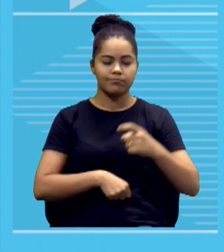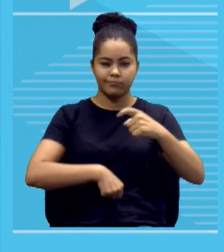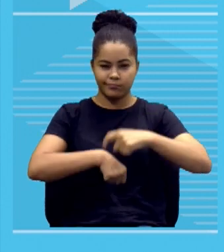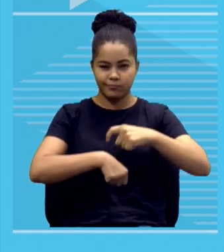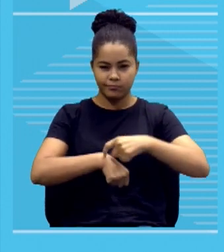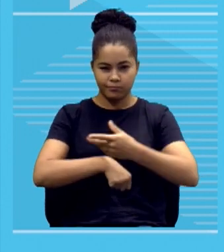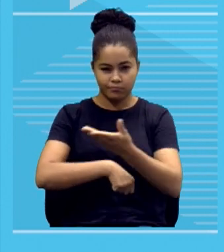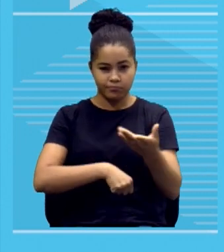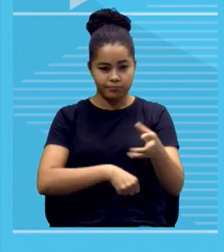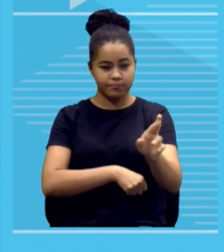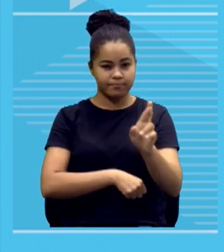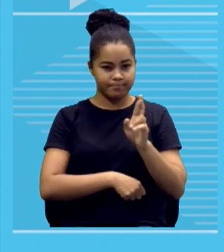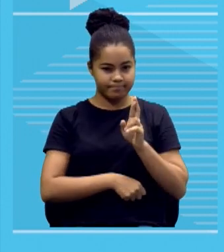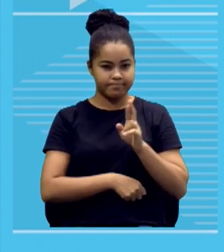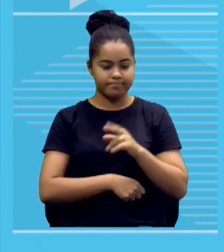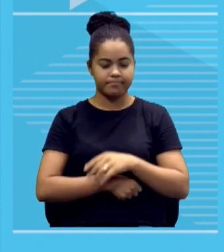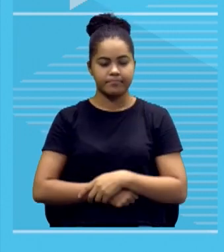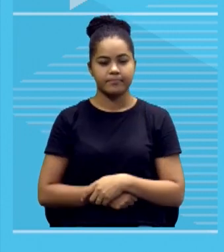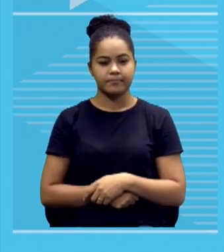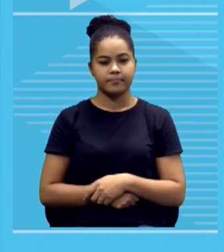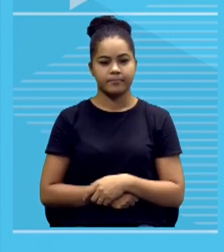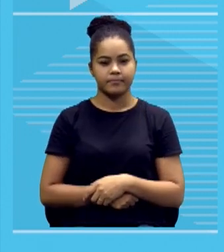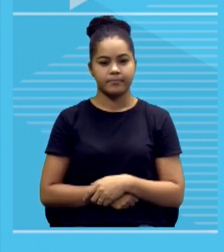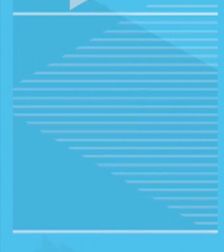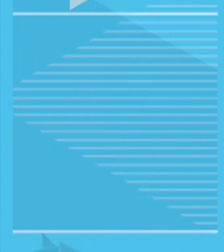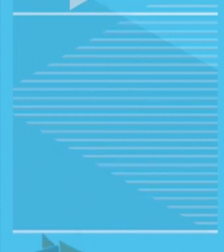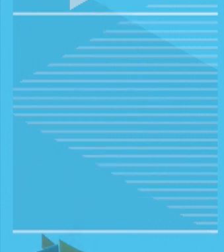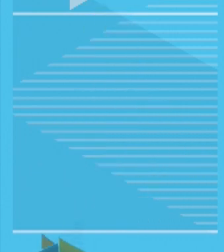tentarem fazer essa questão.